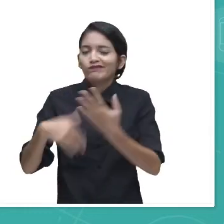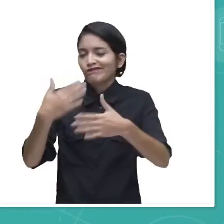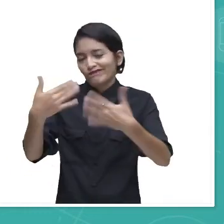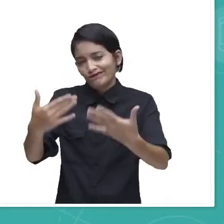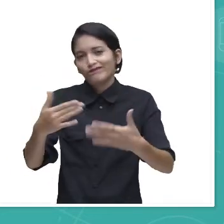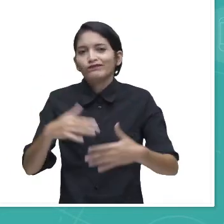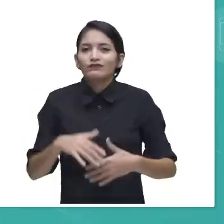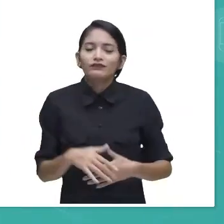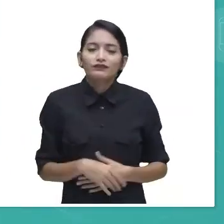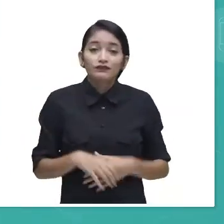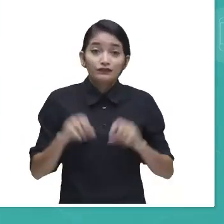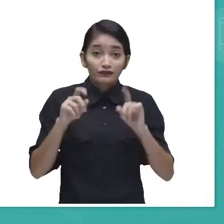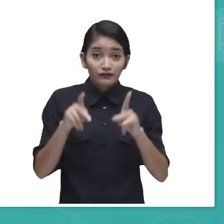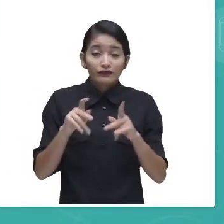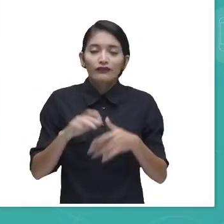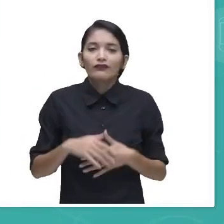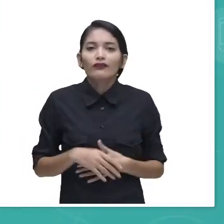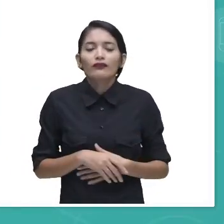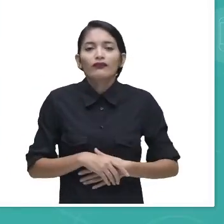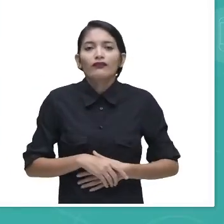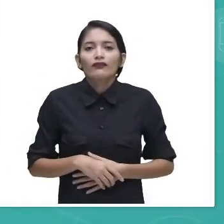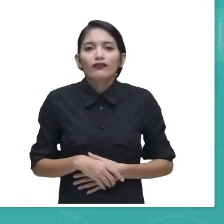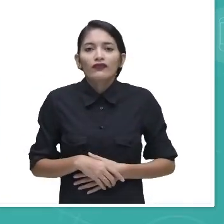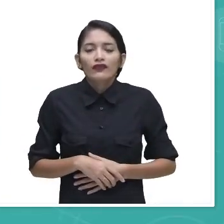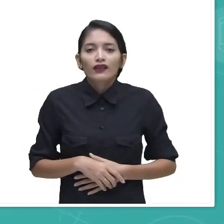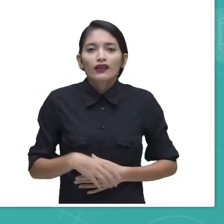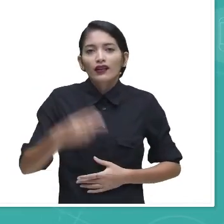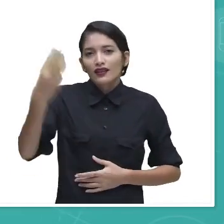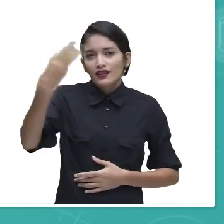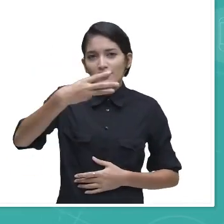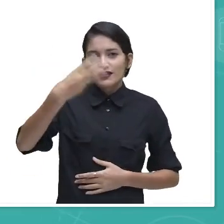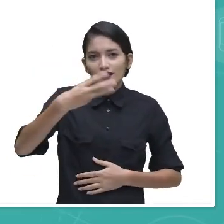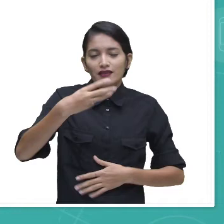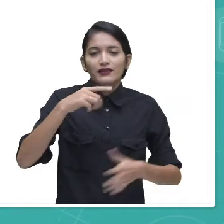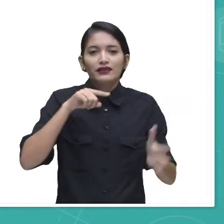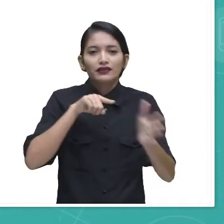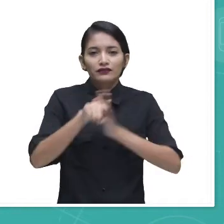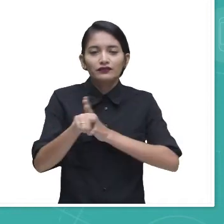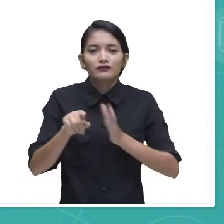por diante, ok? Seguimos então para a terceira questão.